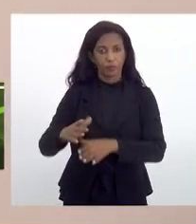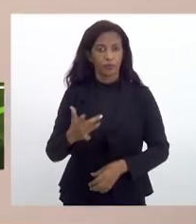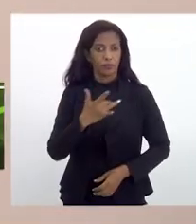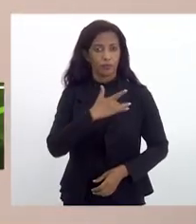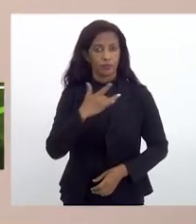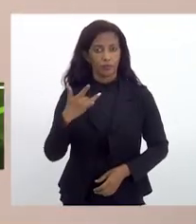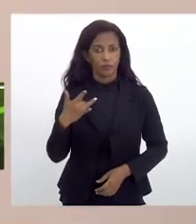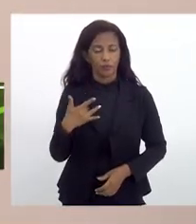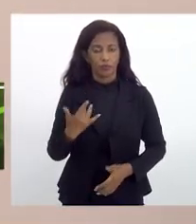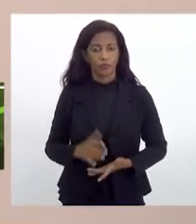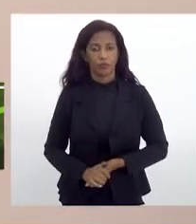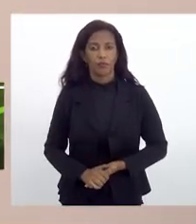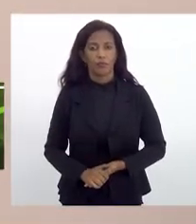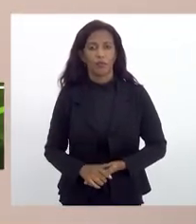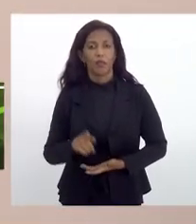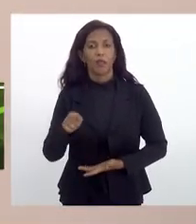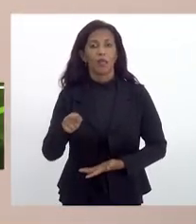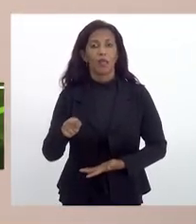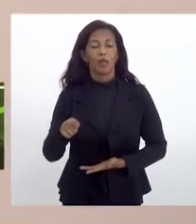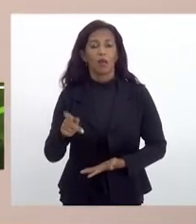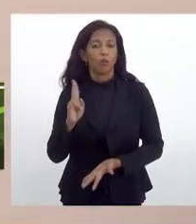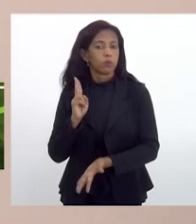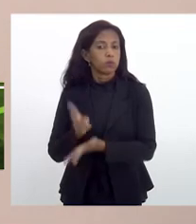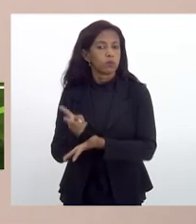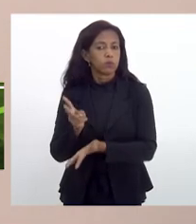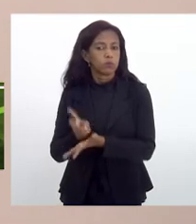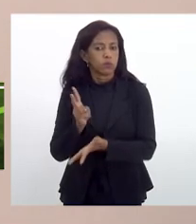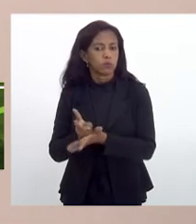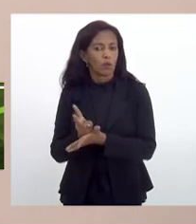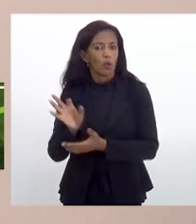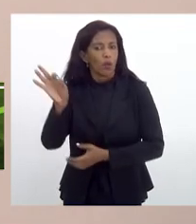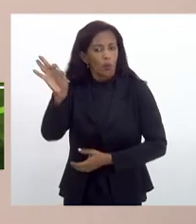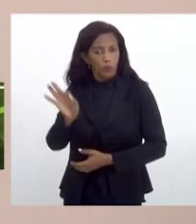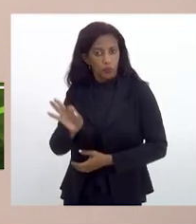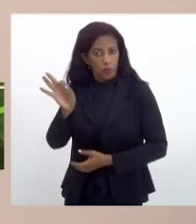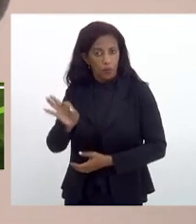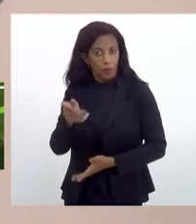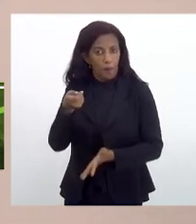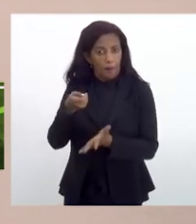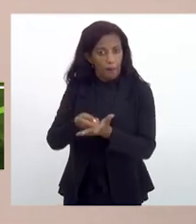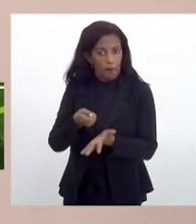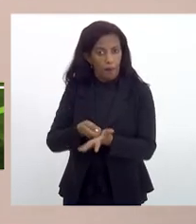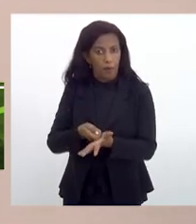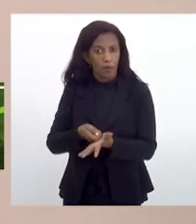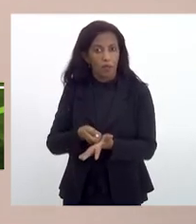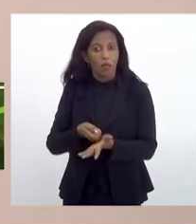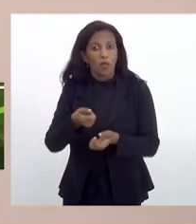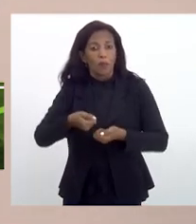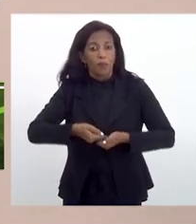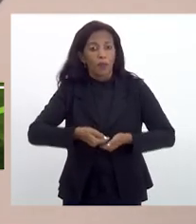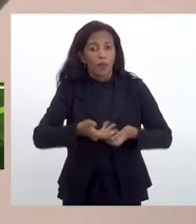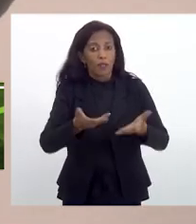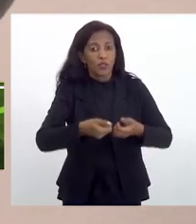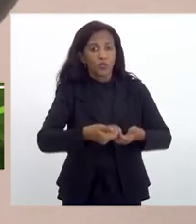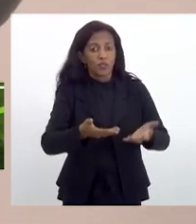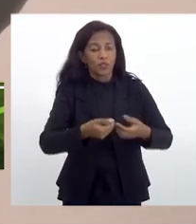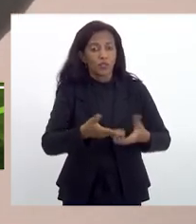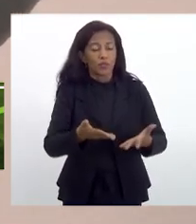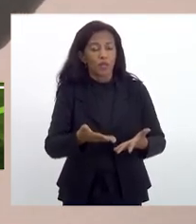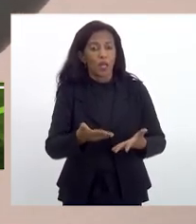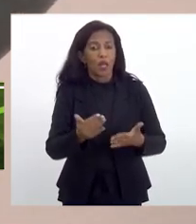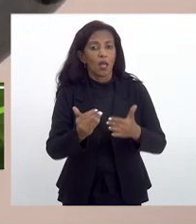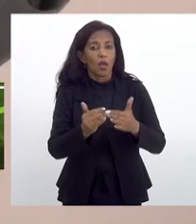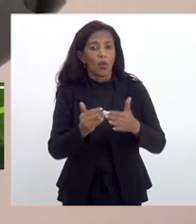saúde é manter o que os índices determinam e poder gastar aquilo que for acima da